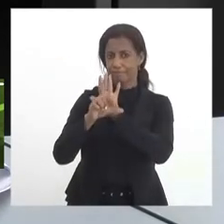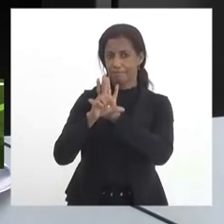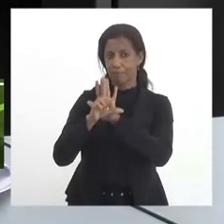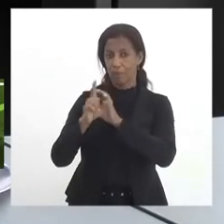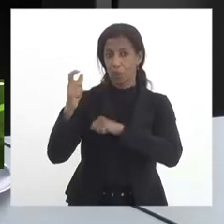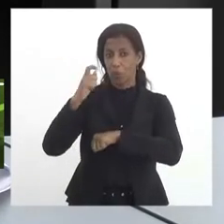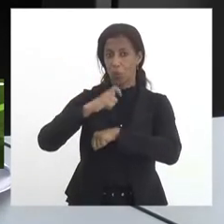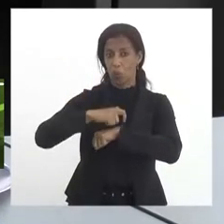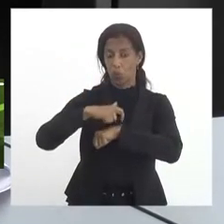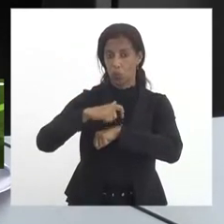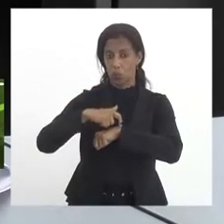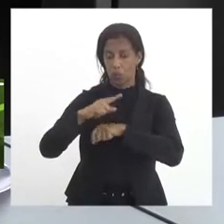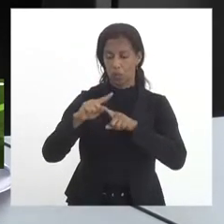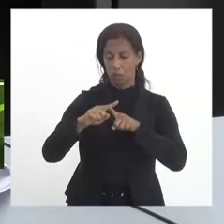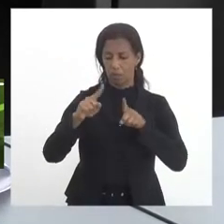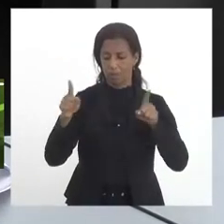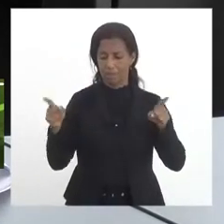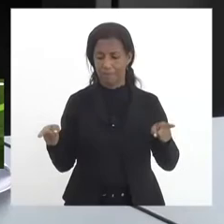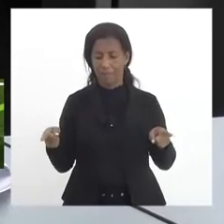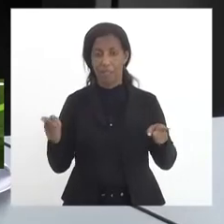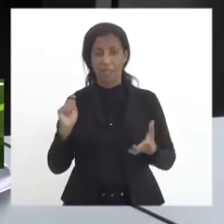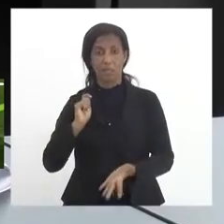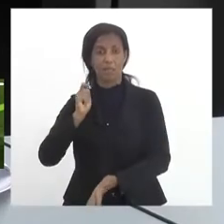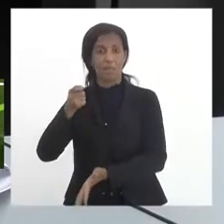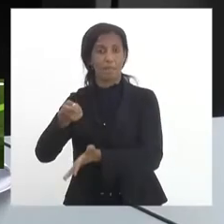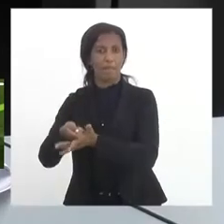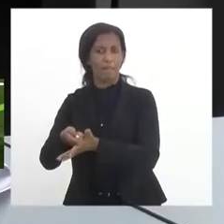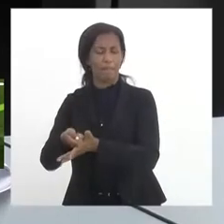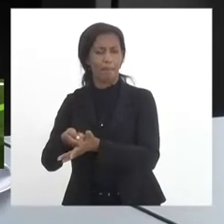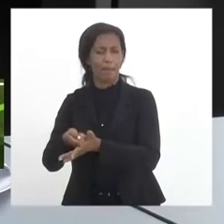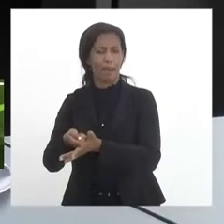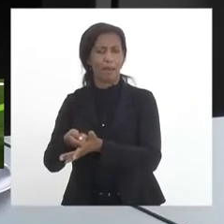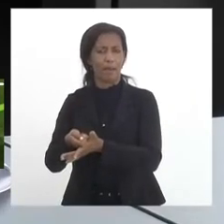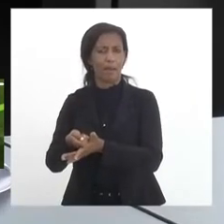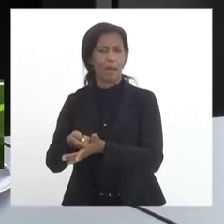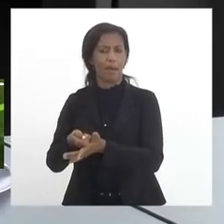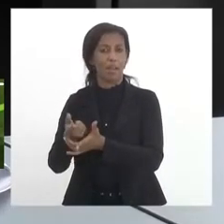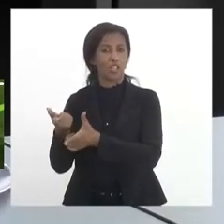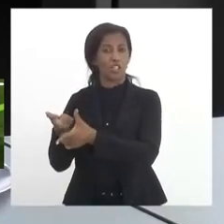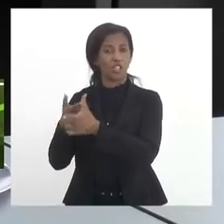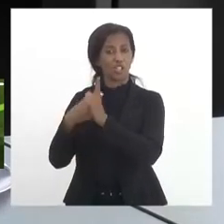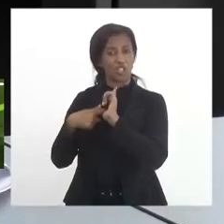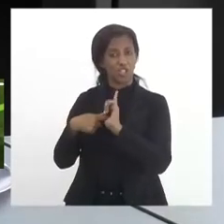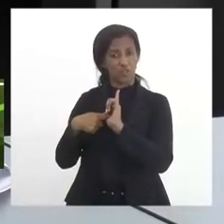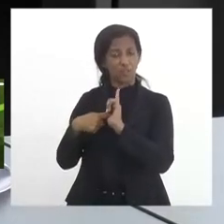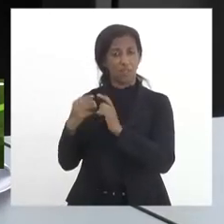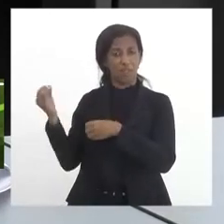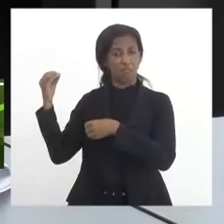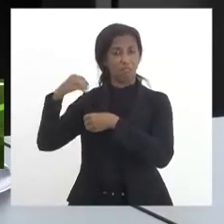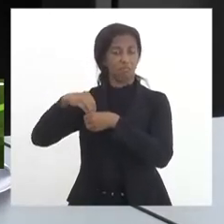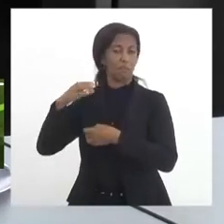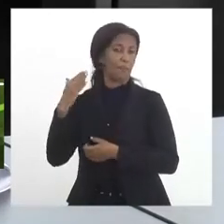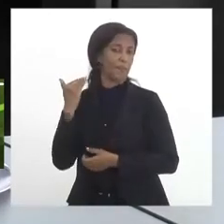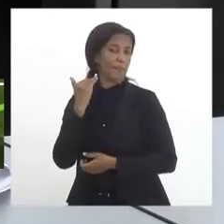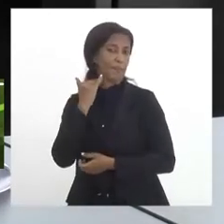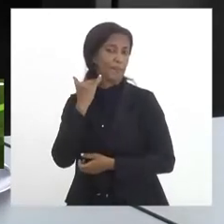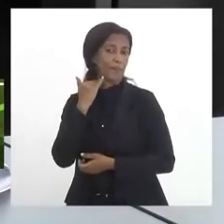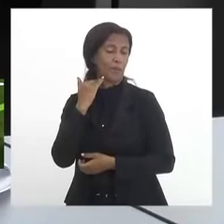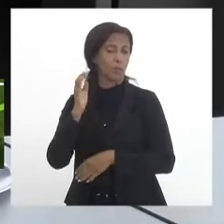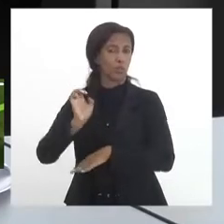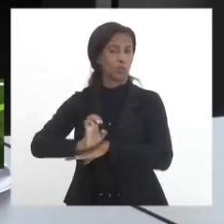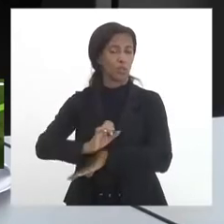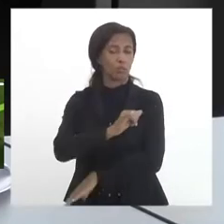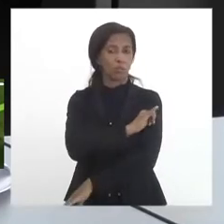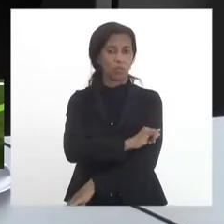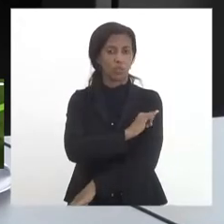prazo de quitação da dívida bancária contraída por pessoa física ou jurídica na rede bancária situada no estado do Rio de